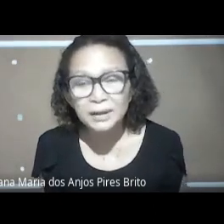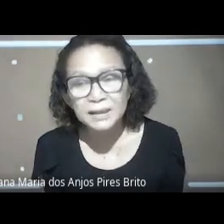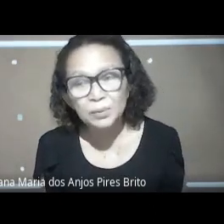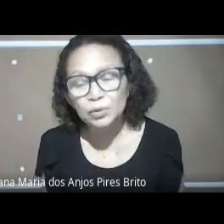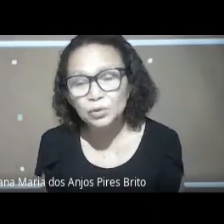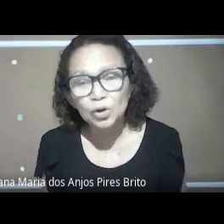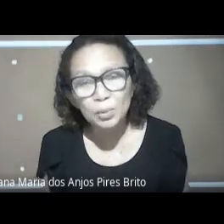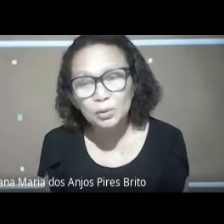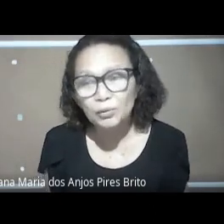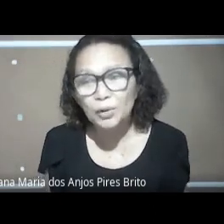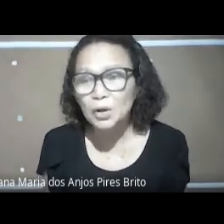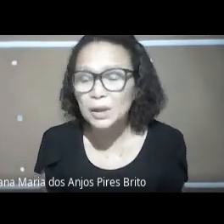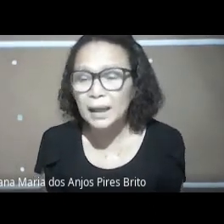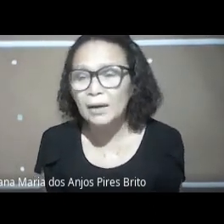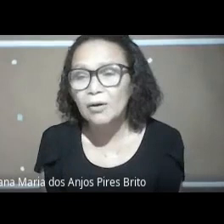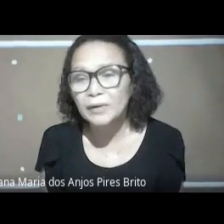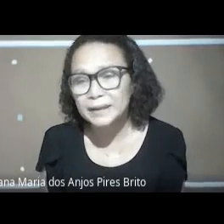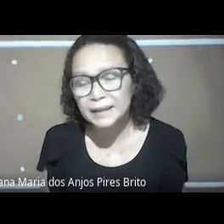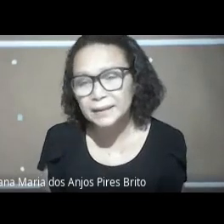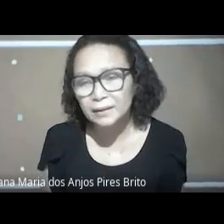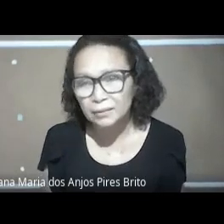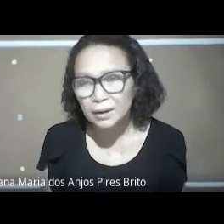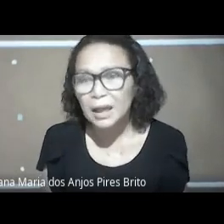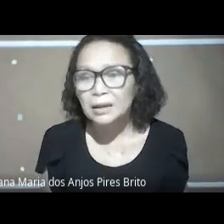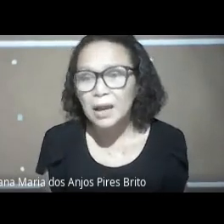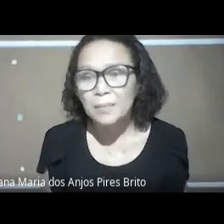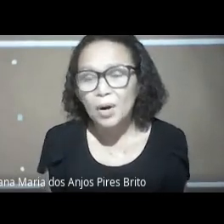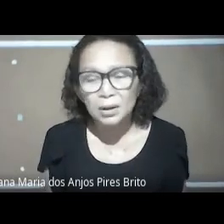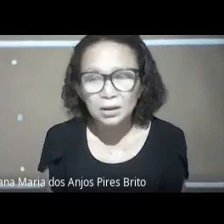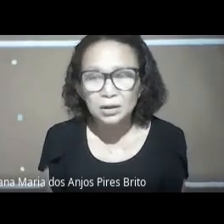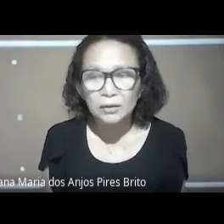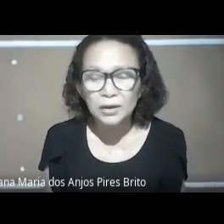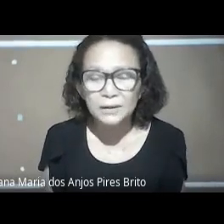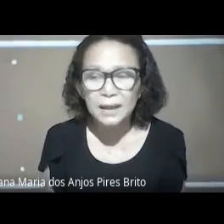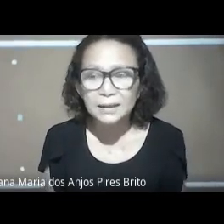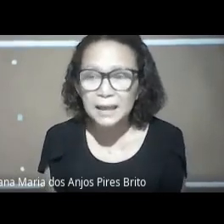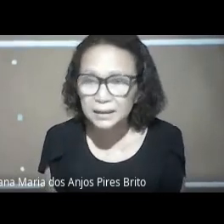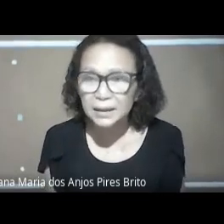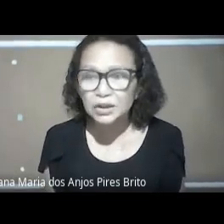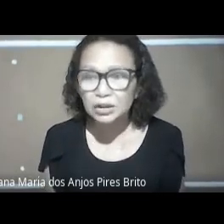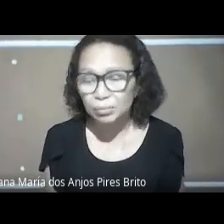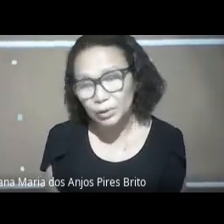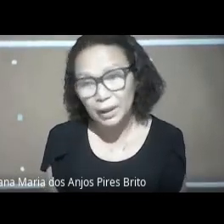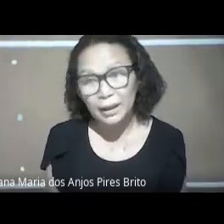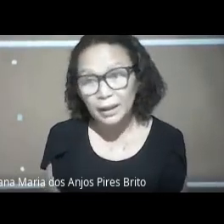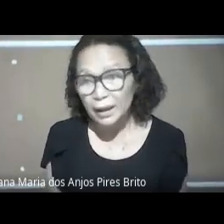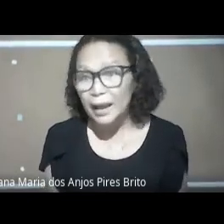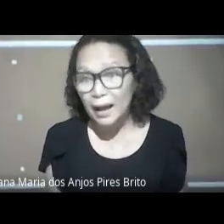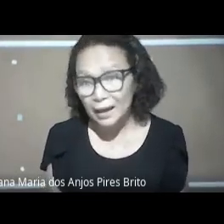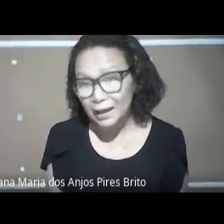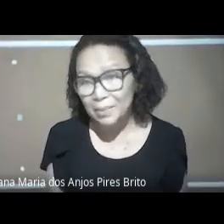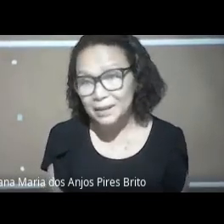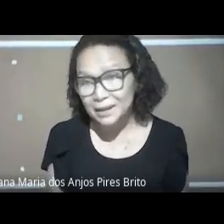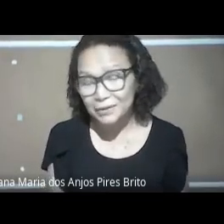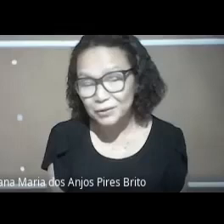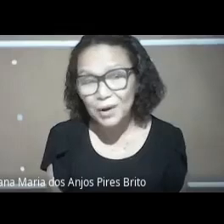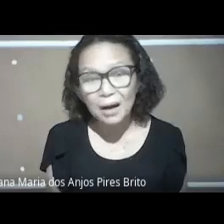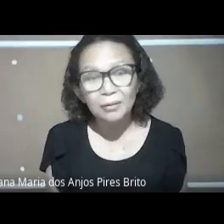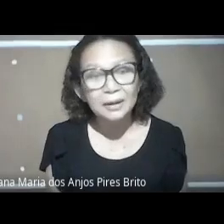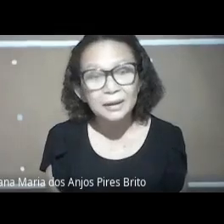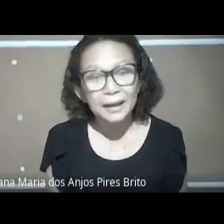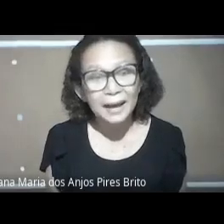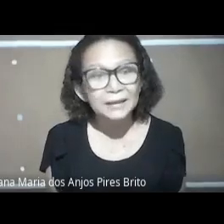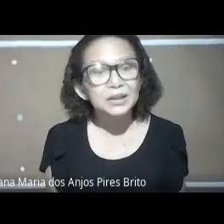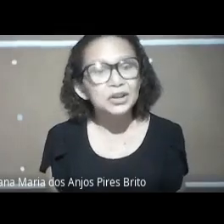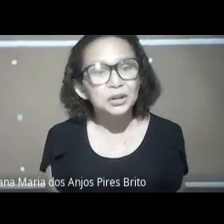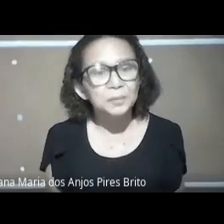direto vocês para o YouTube no vídeo daquela conversação. Então, é importante que vocês assistam, porque A Libras é